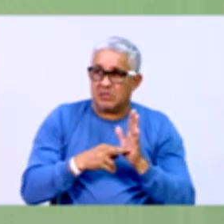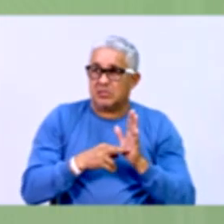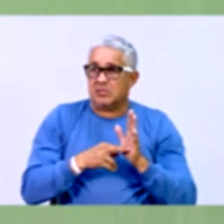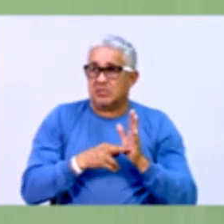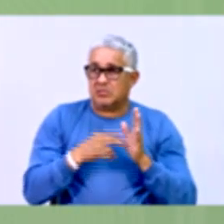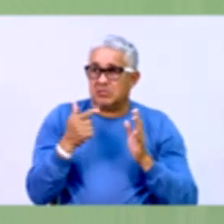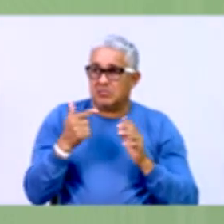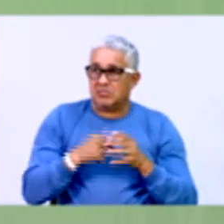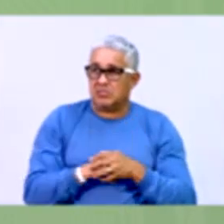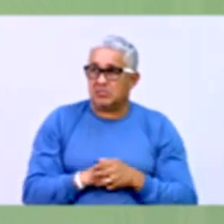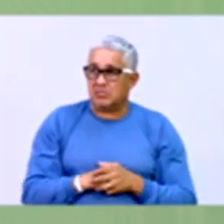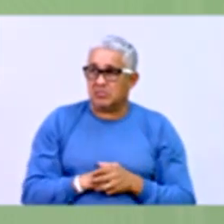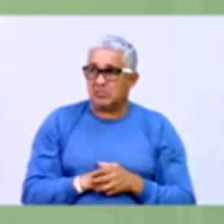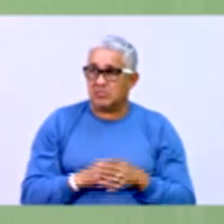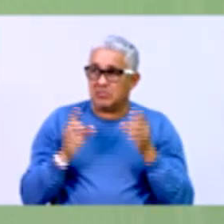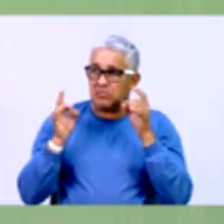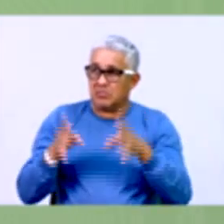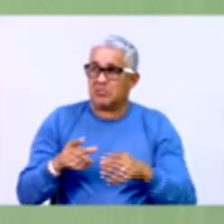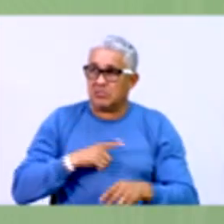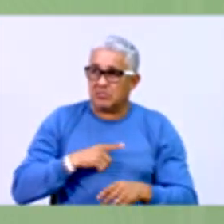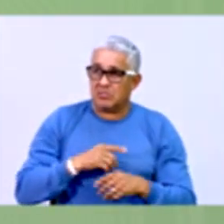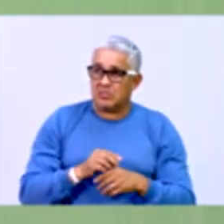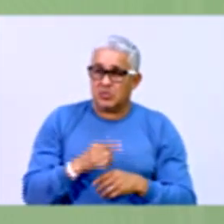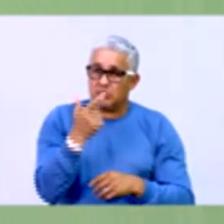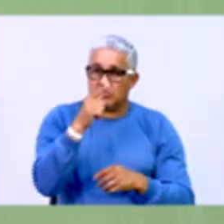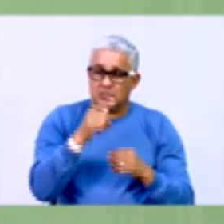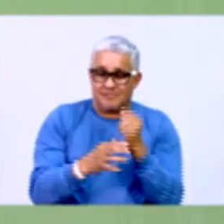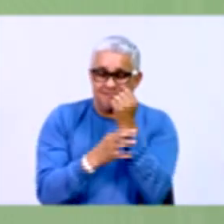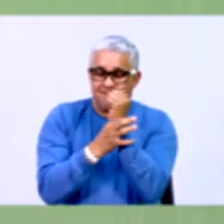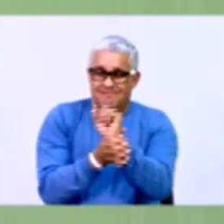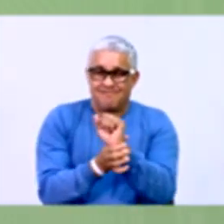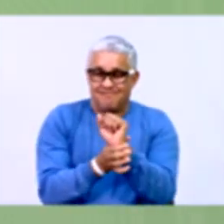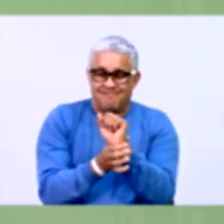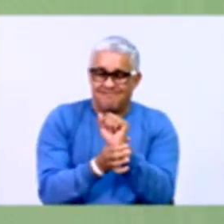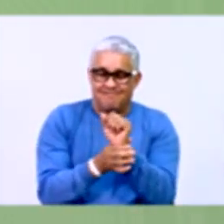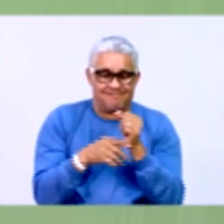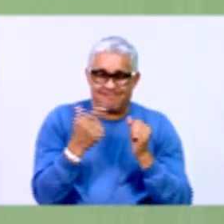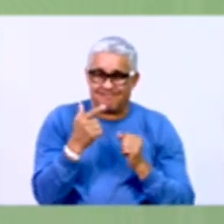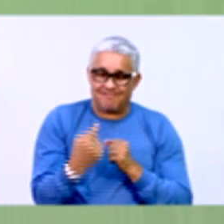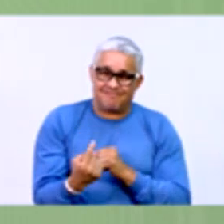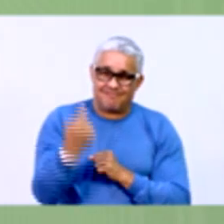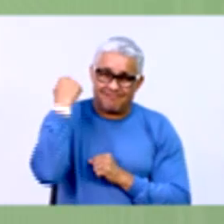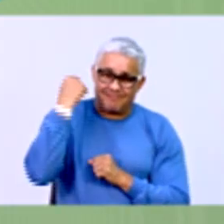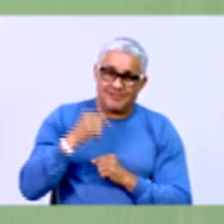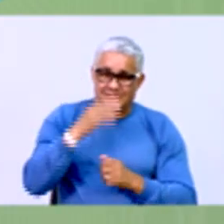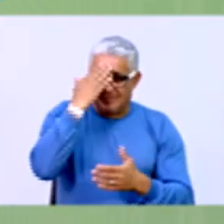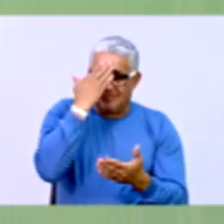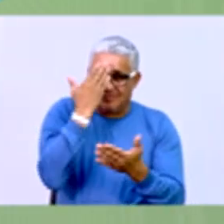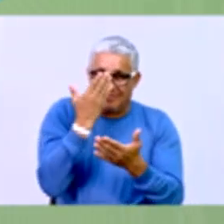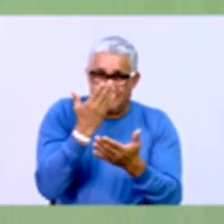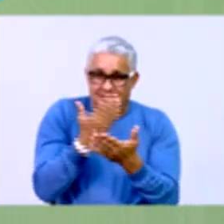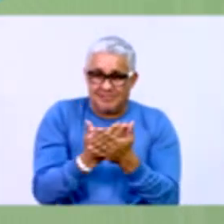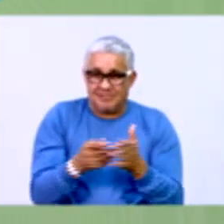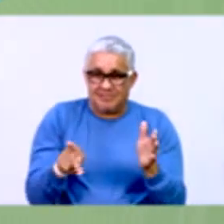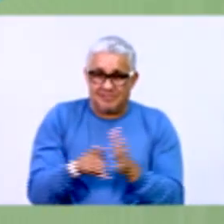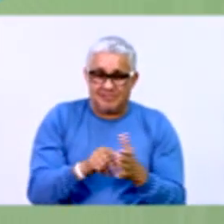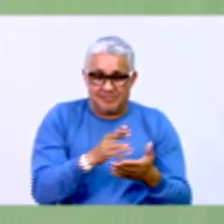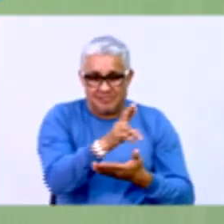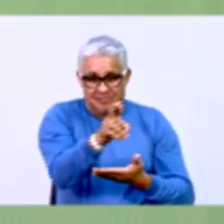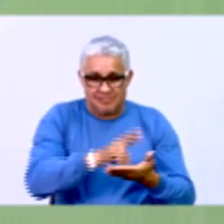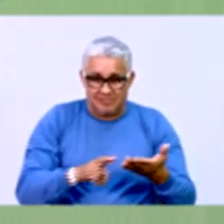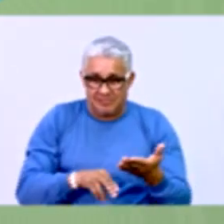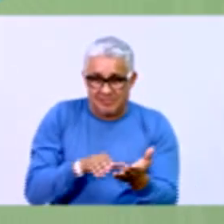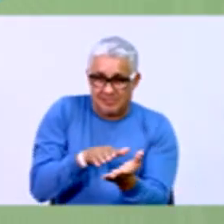esperados. Não havia segurança suficiente para a credibilidade dos relatórios